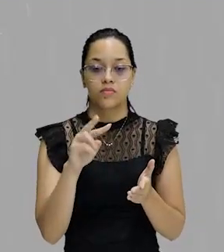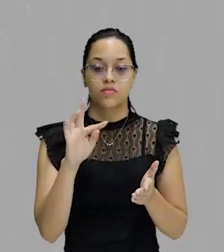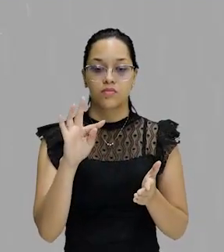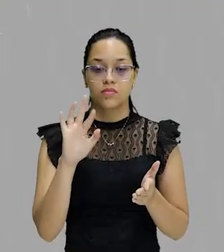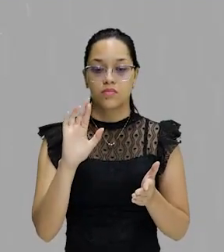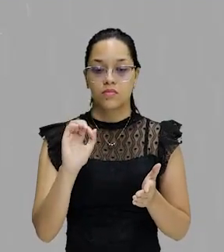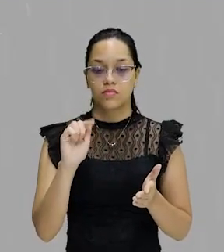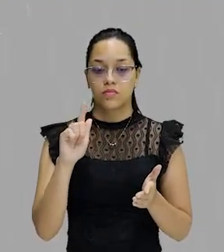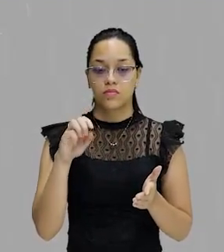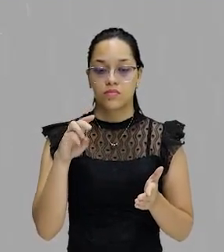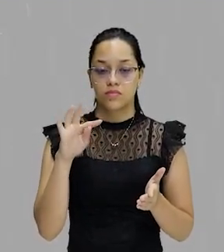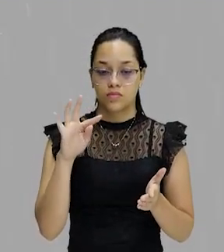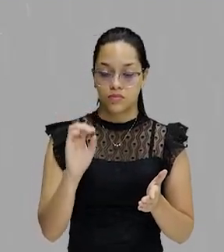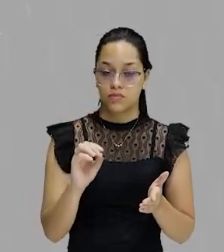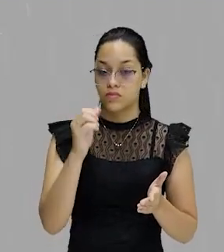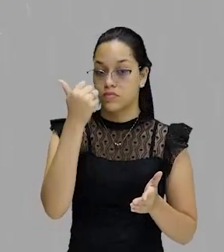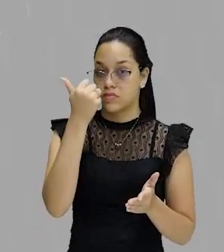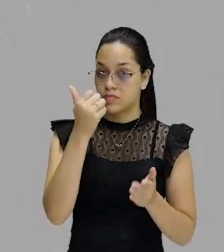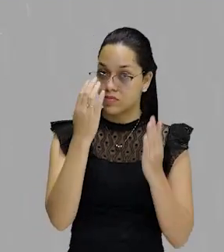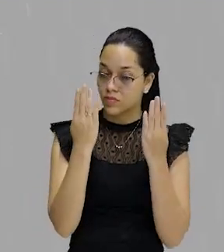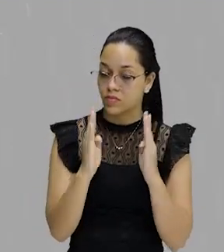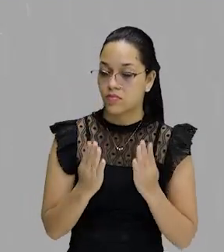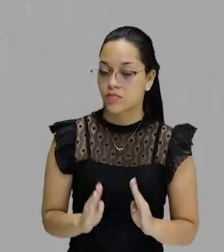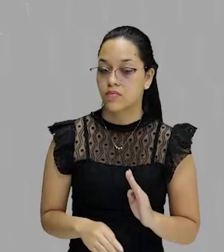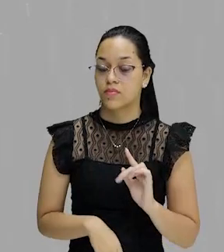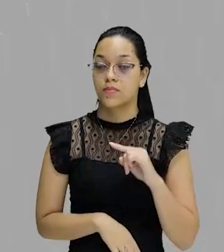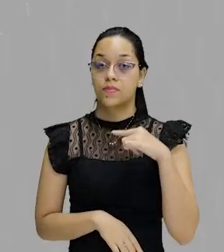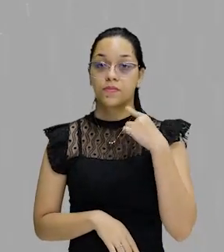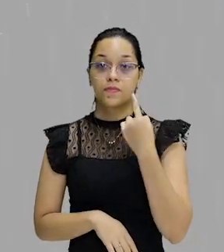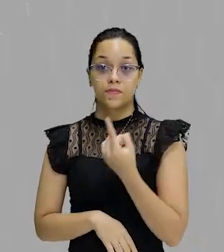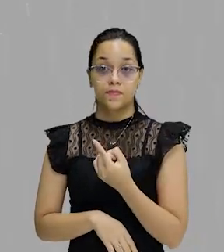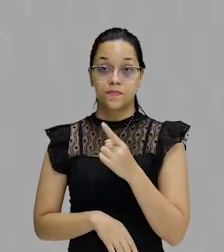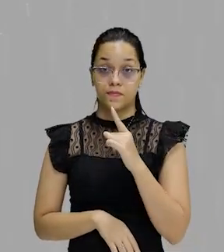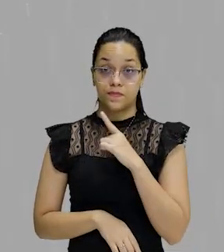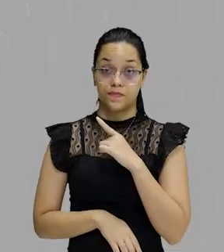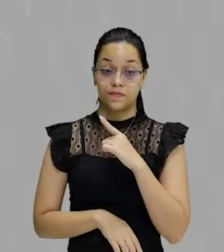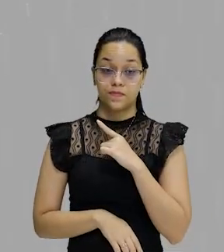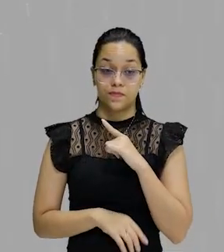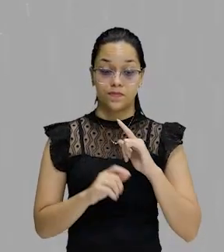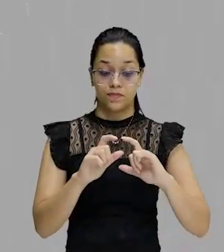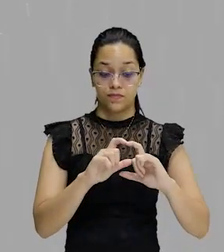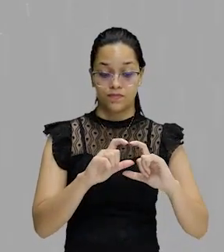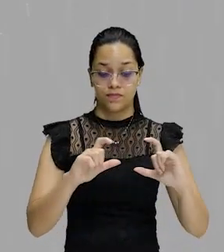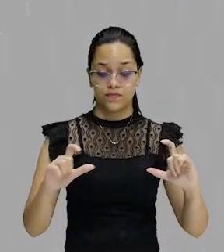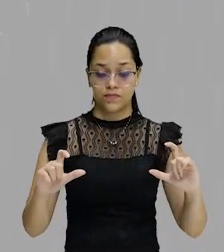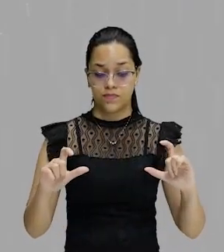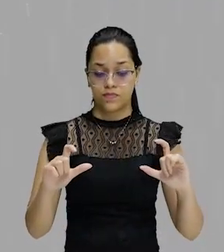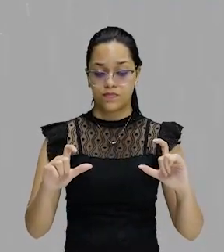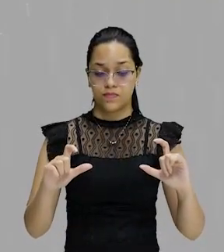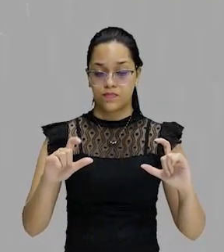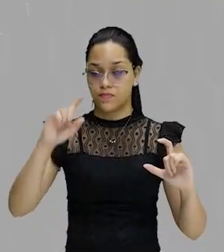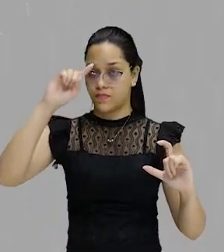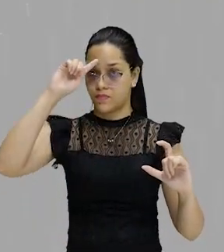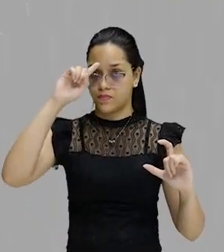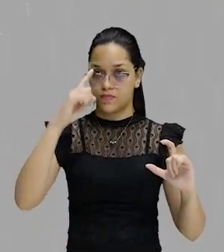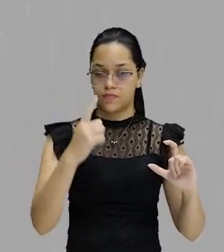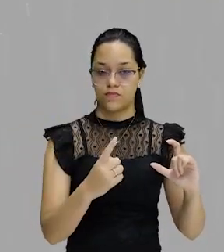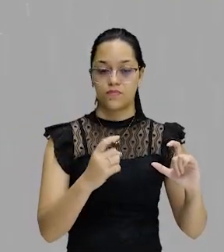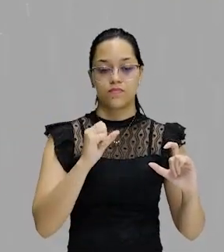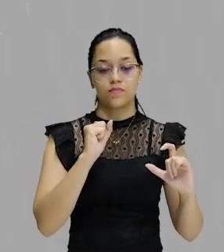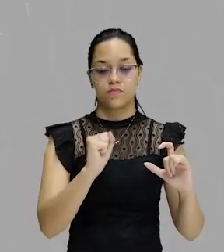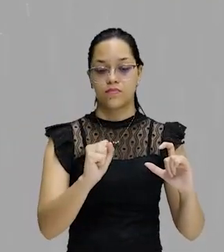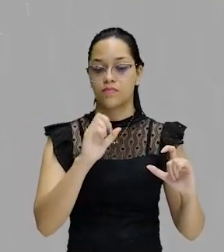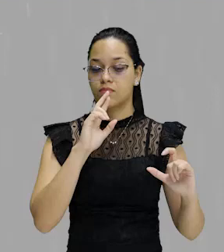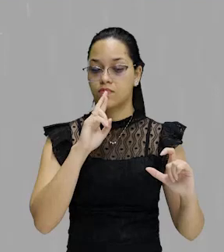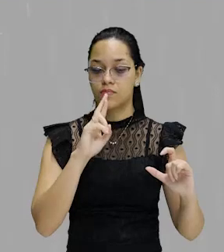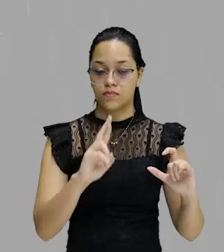fragmento, você analisa o fragmento. Depois do fragmento, você vai lá para o enunciado, para o comando, para poder